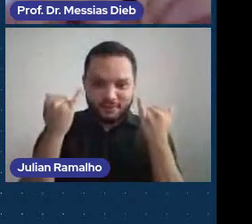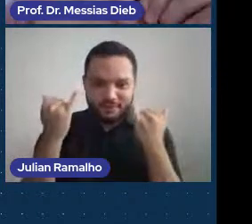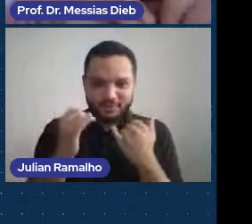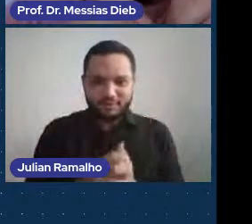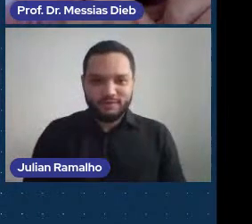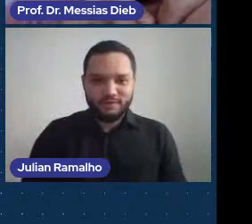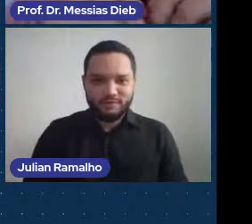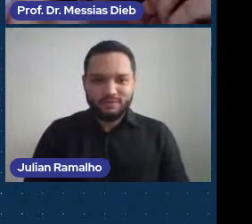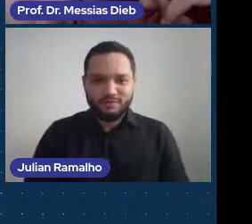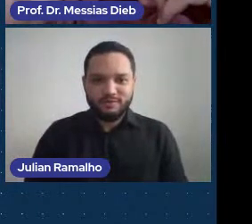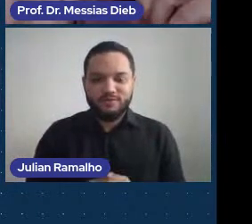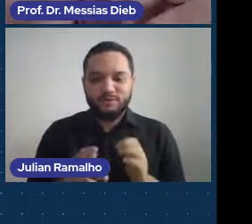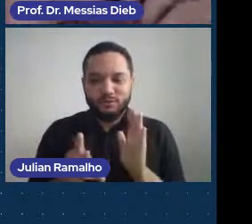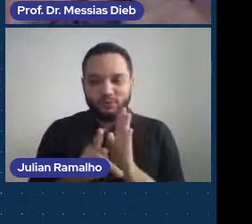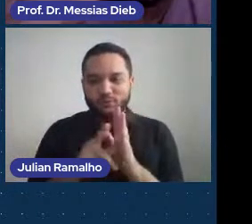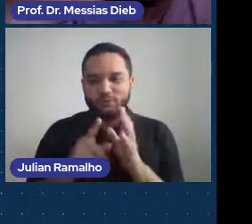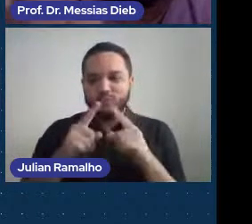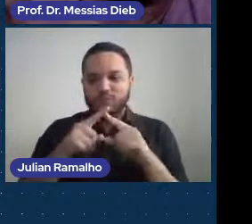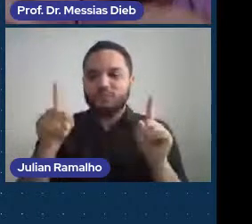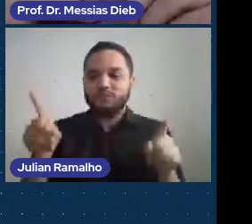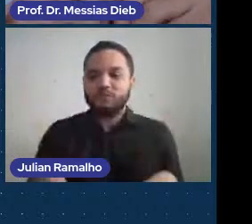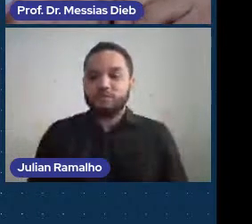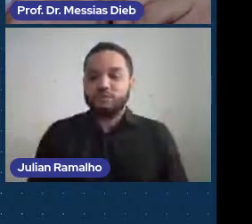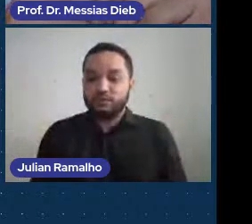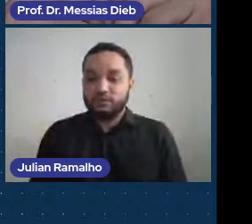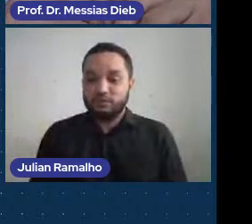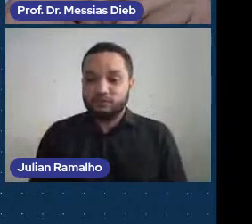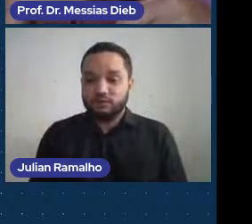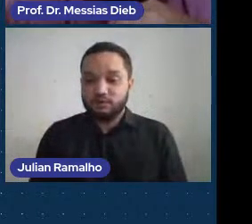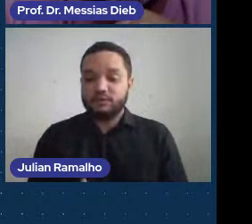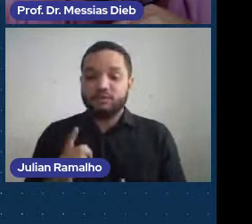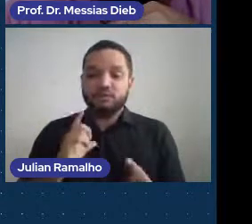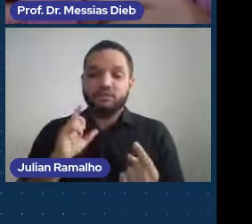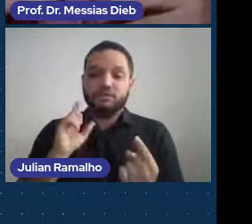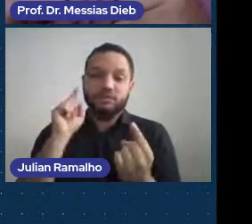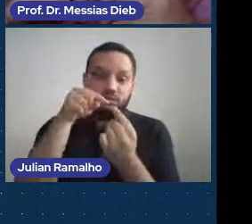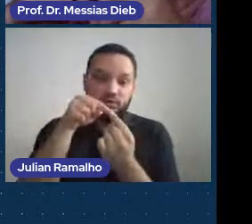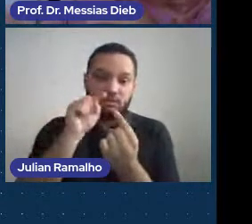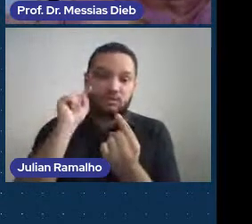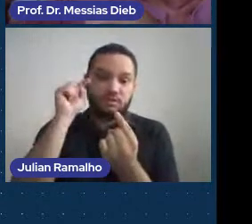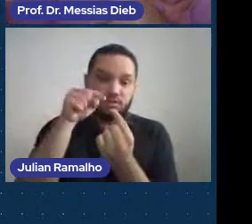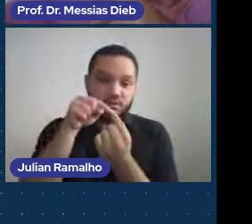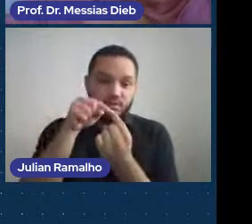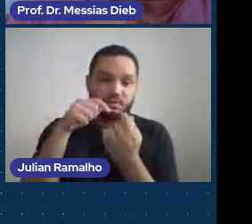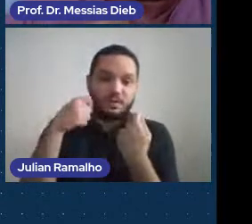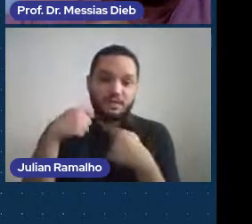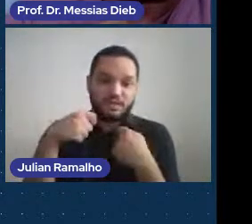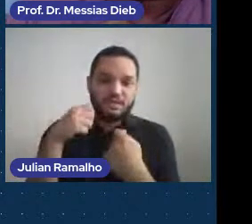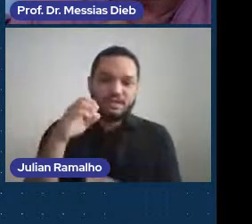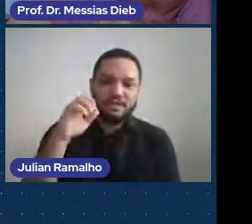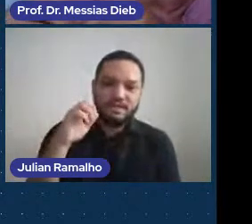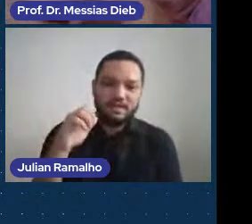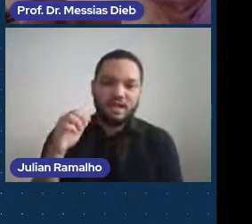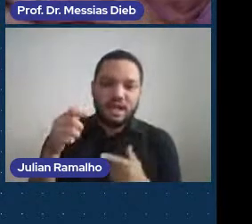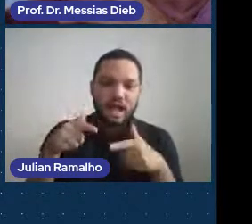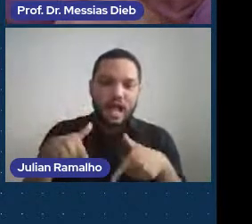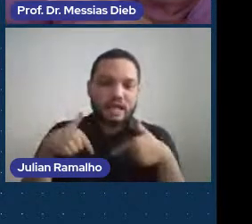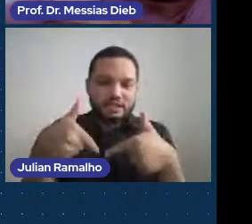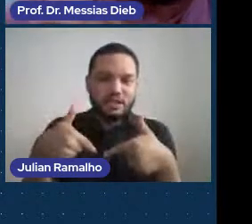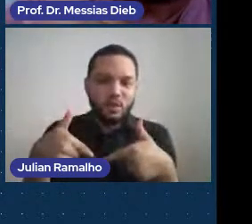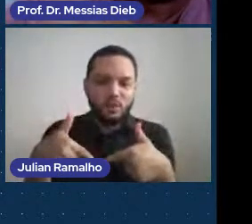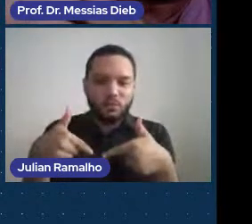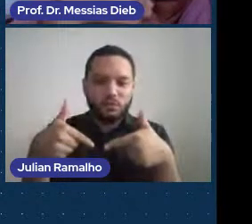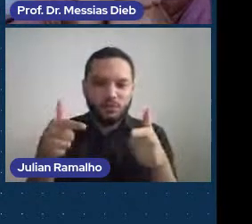prototípica de um projeto. Todo objetivo, ele representa uma ação a ser realizada, né? A